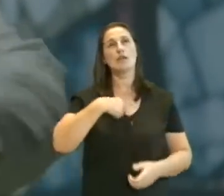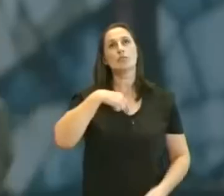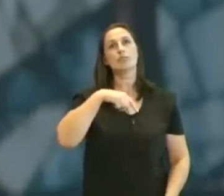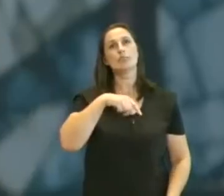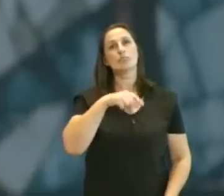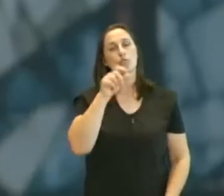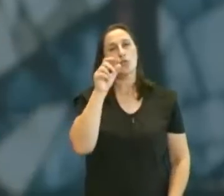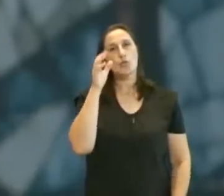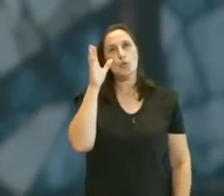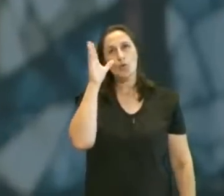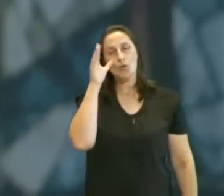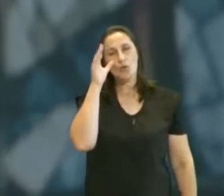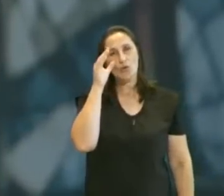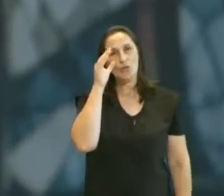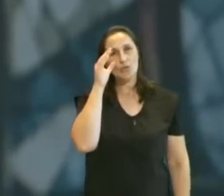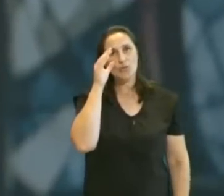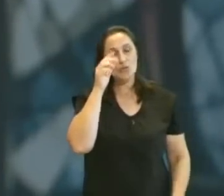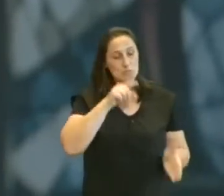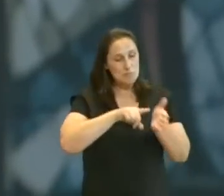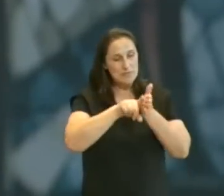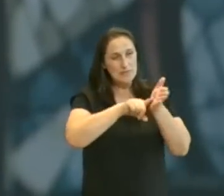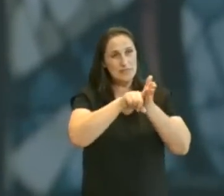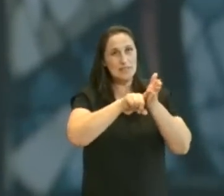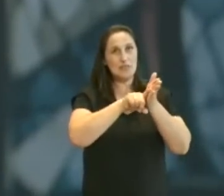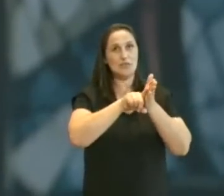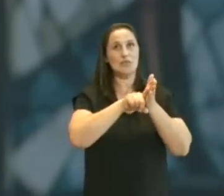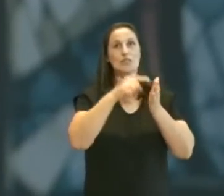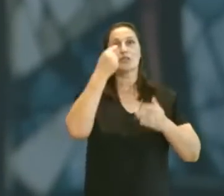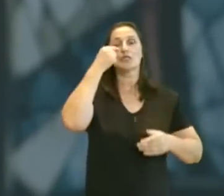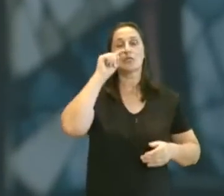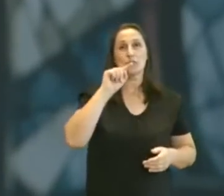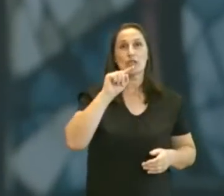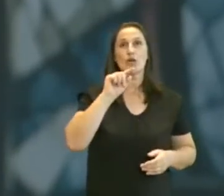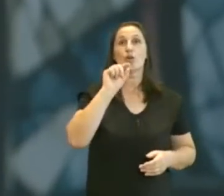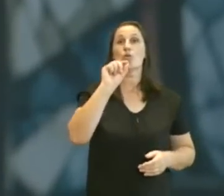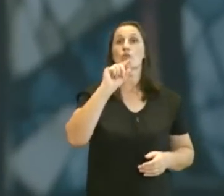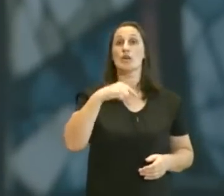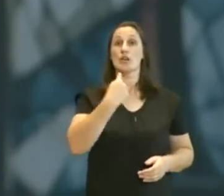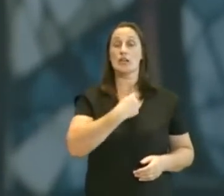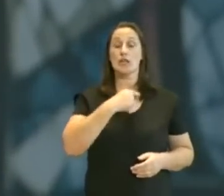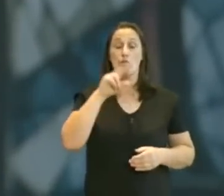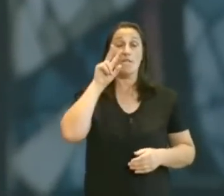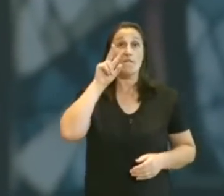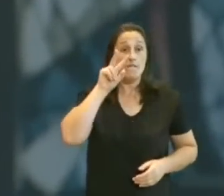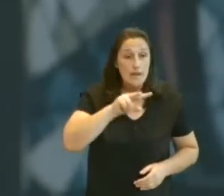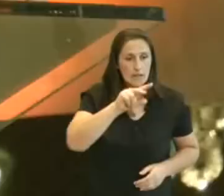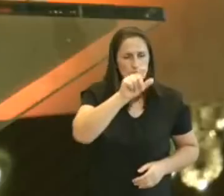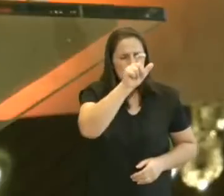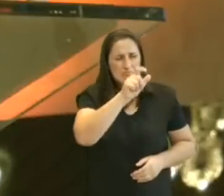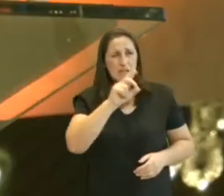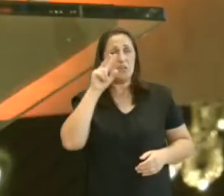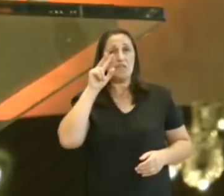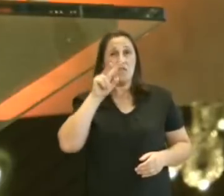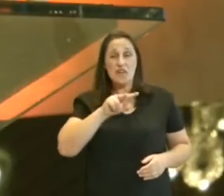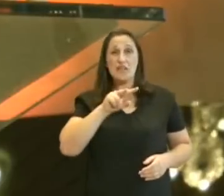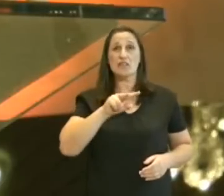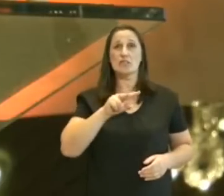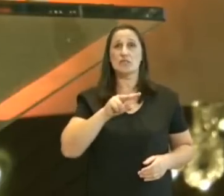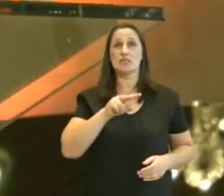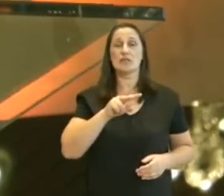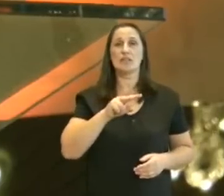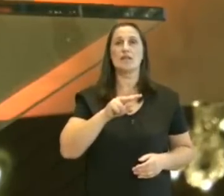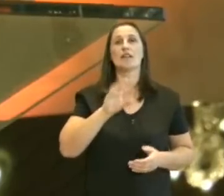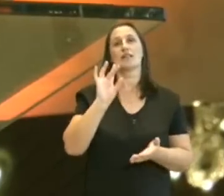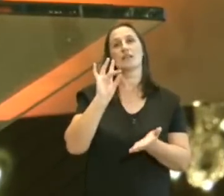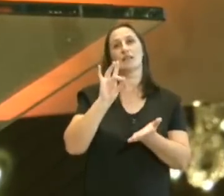pesquisadores descobriram que aquilo que a gente vê, eu estou vendo, está aqui, na verdade,